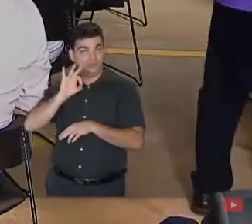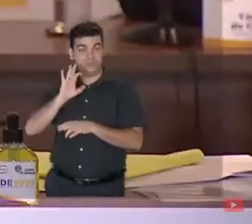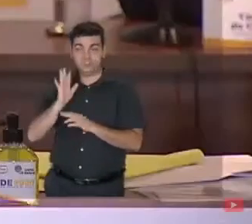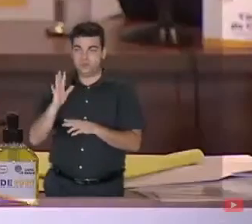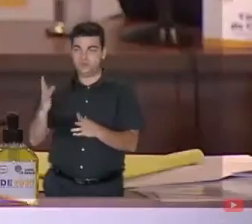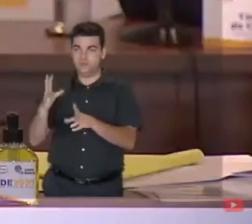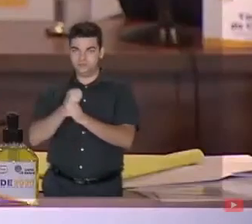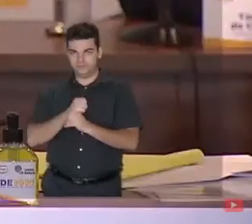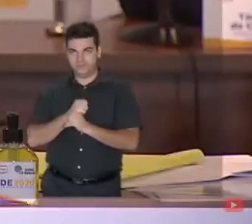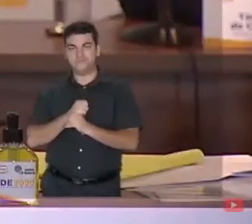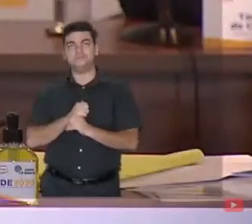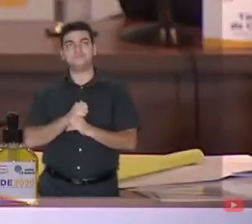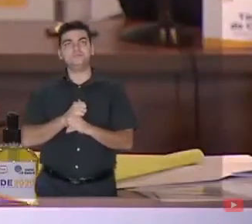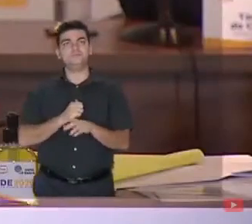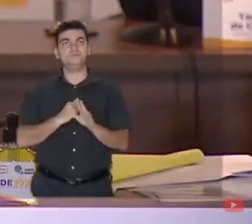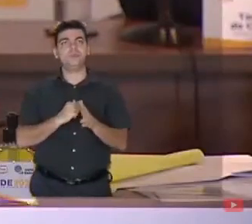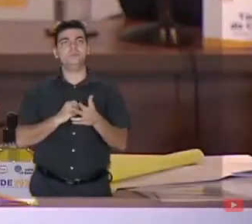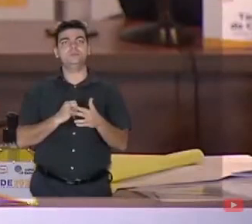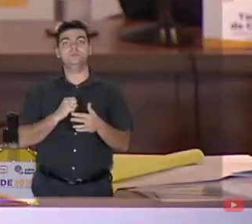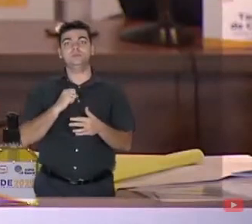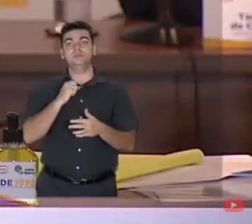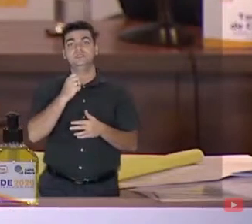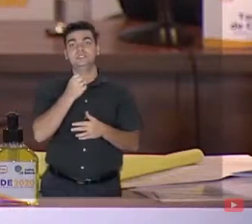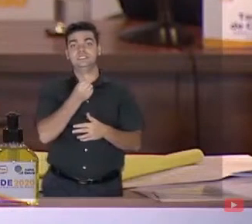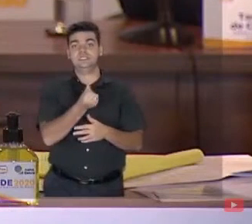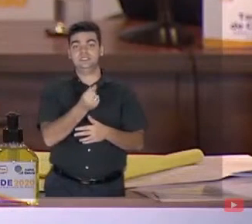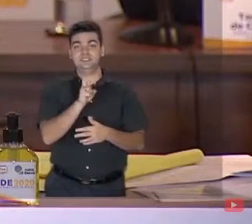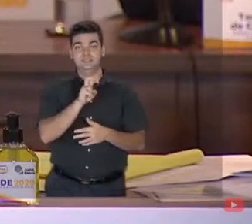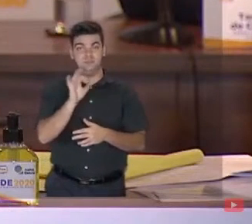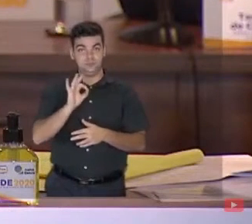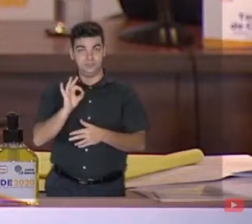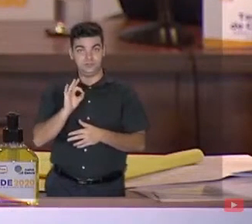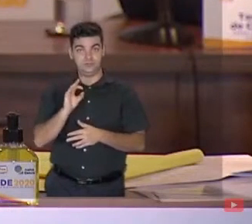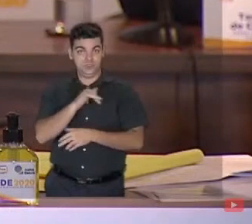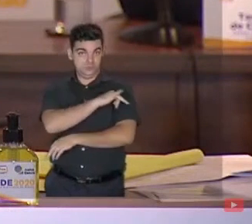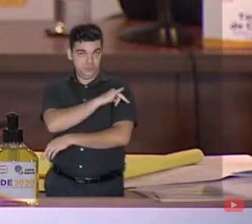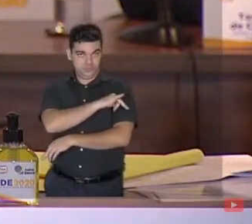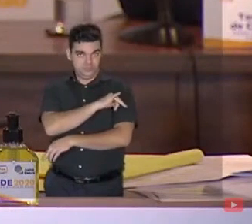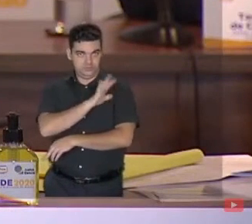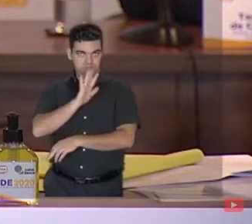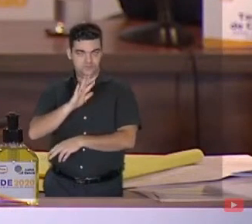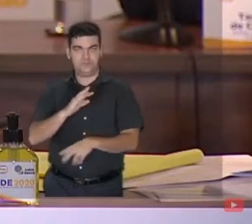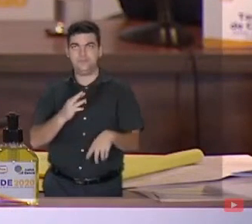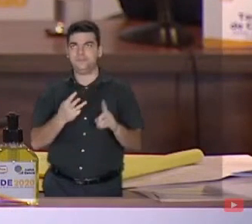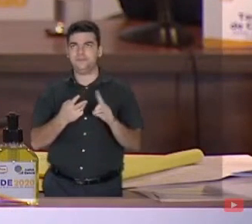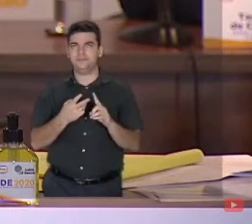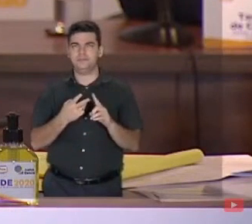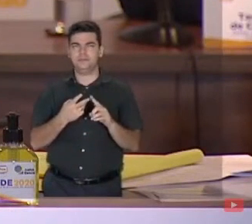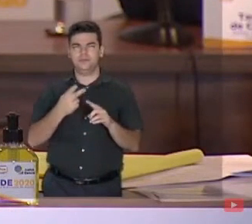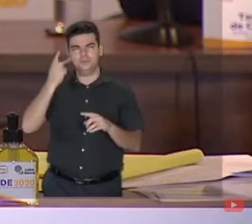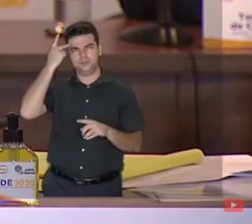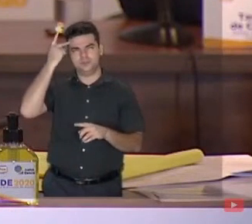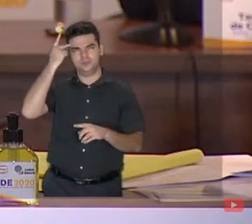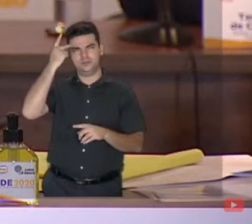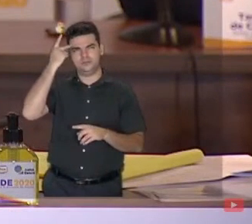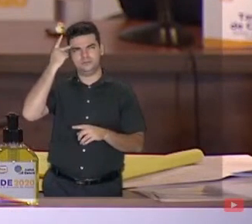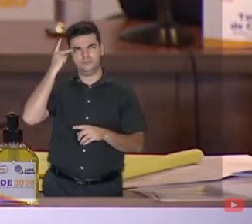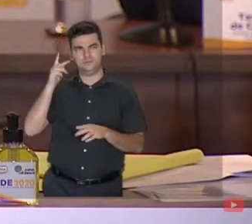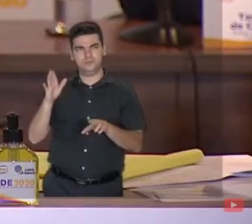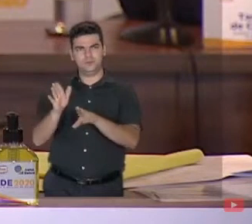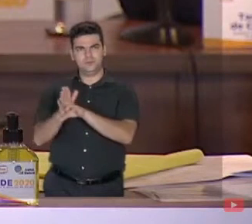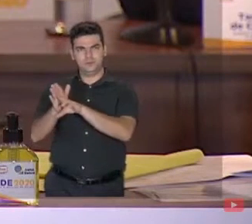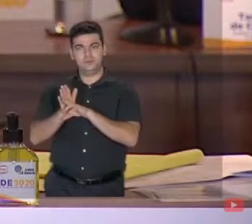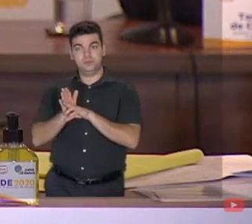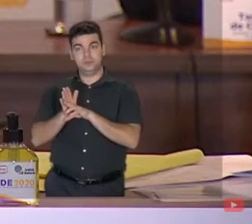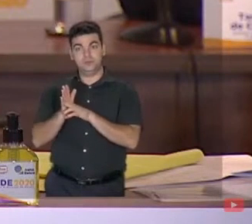resultados e já foram totalizados 65%. E São Paulo, nós já